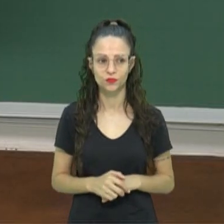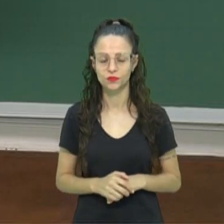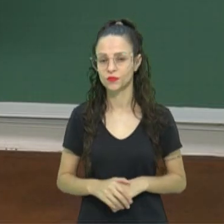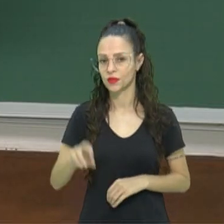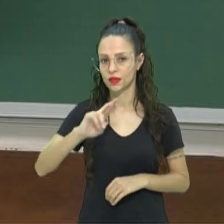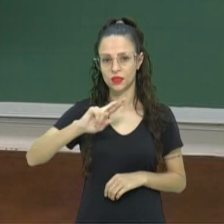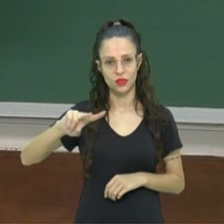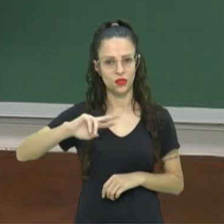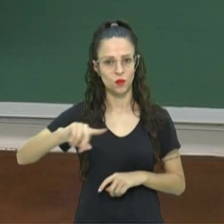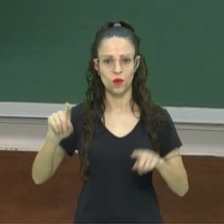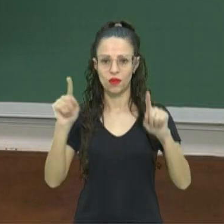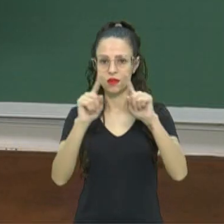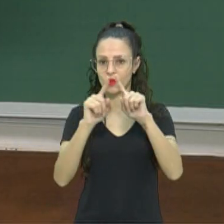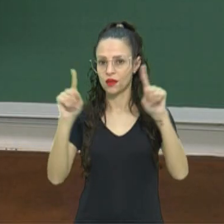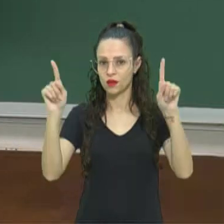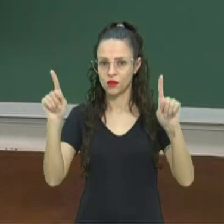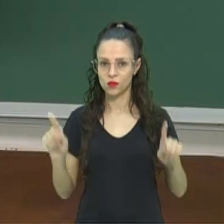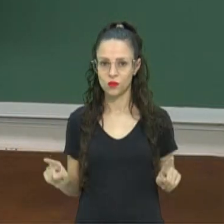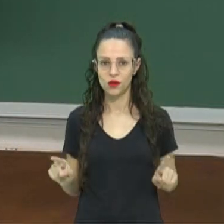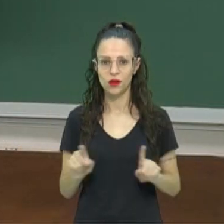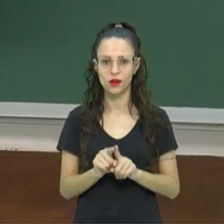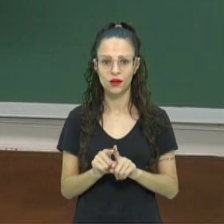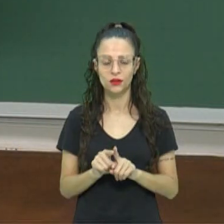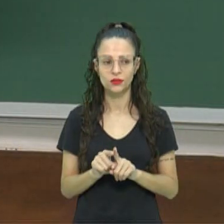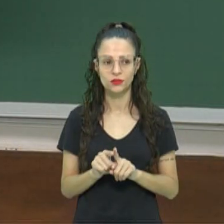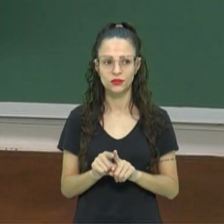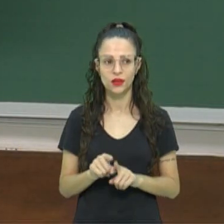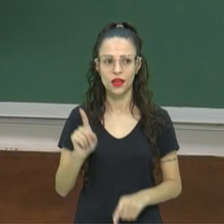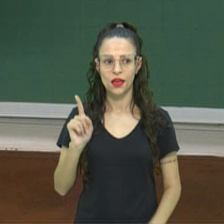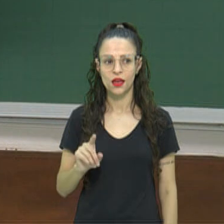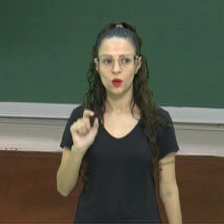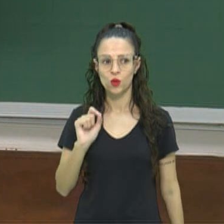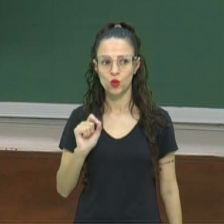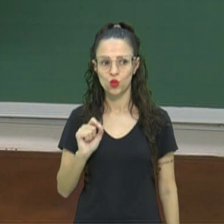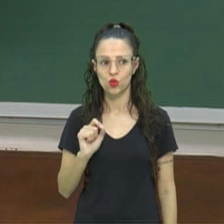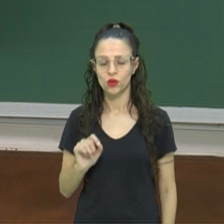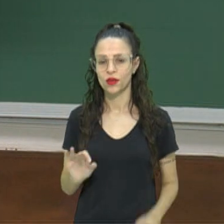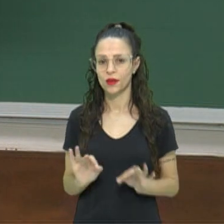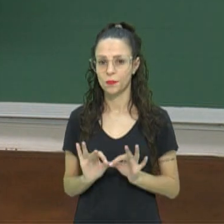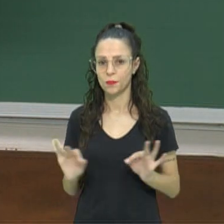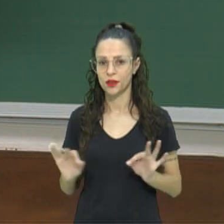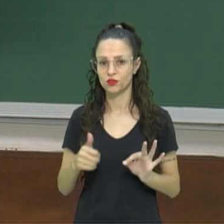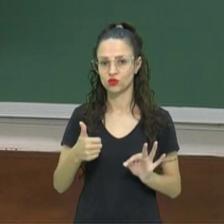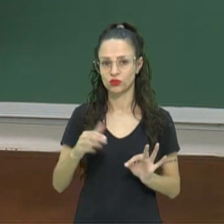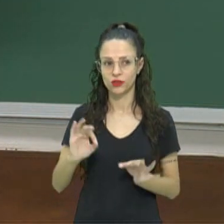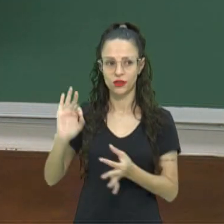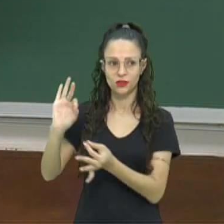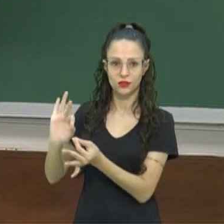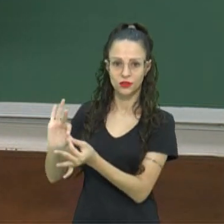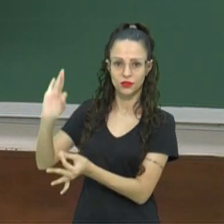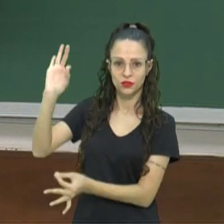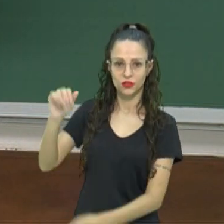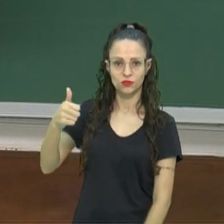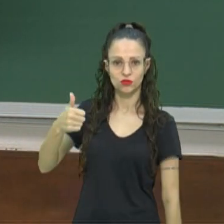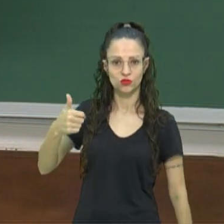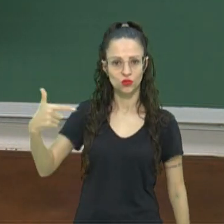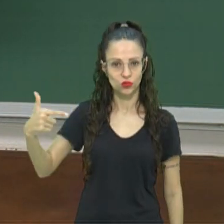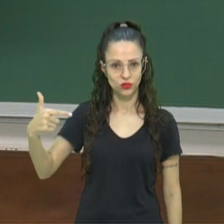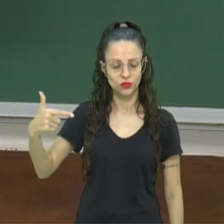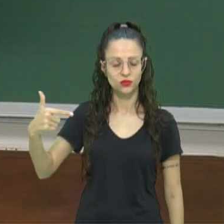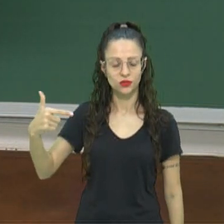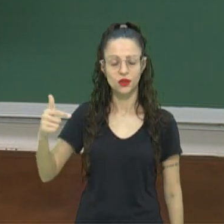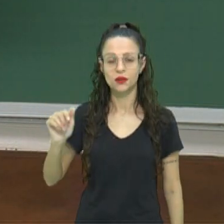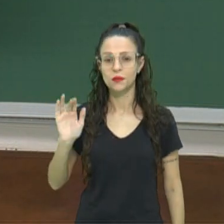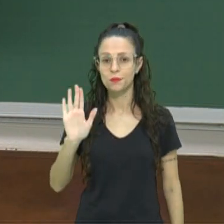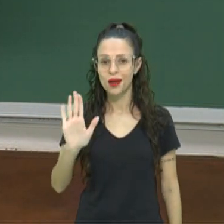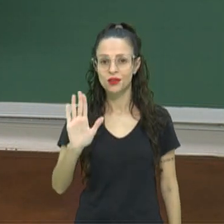um quadrado, tá? Ele é uma figura 10 de base por 12 de altura. Só